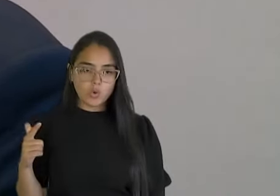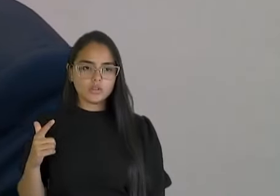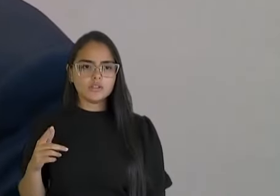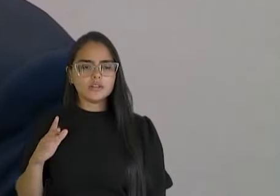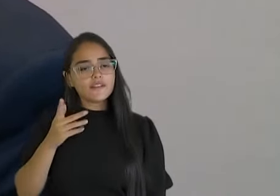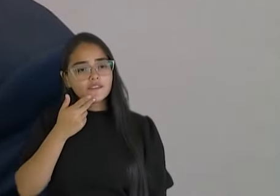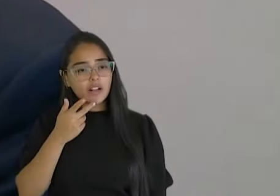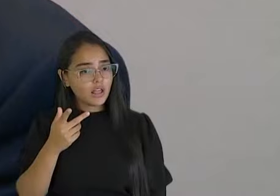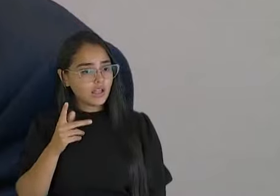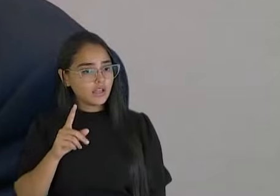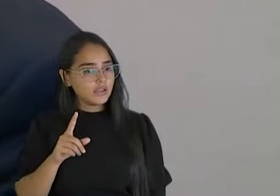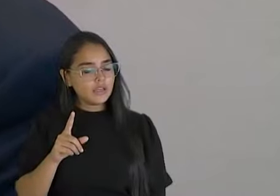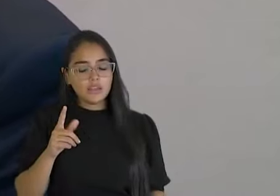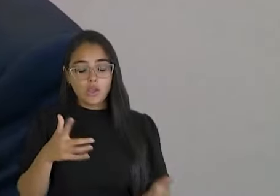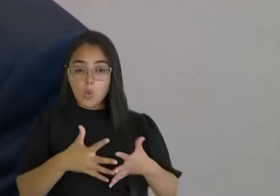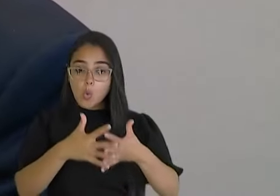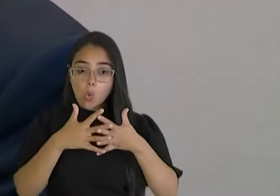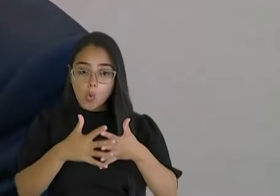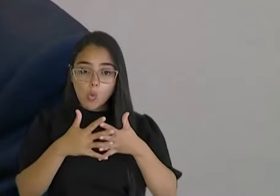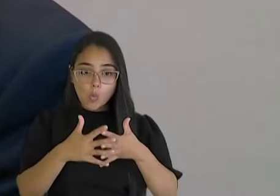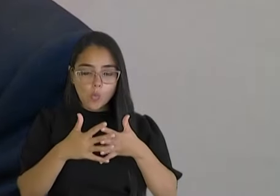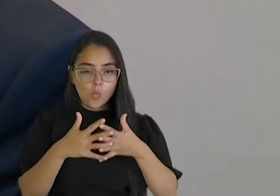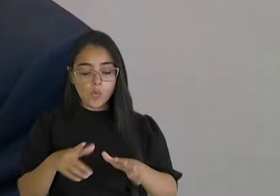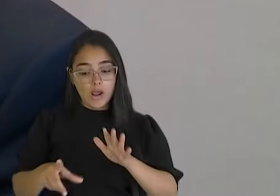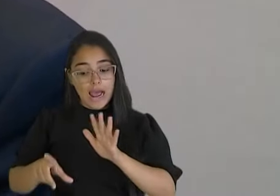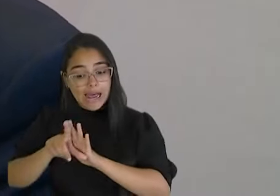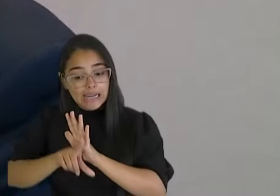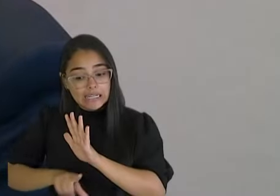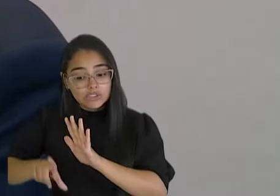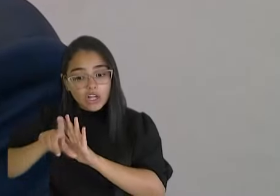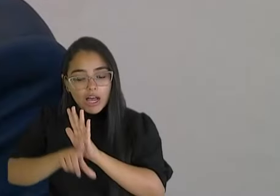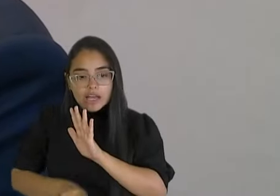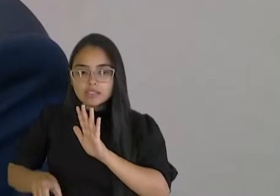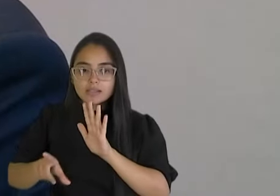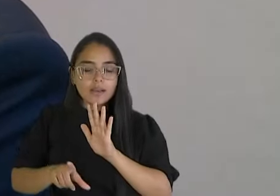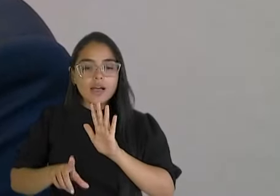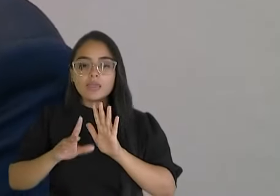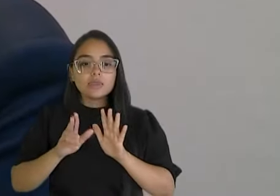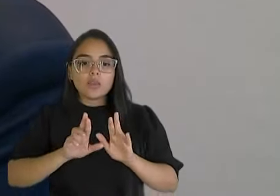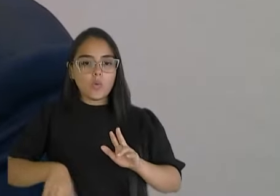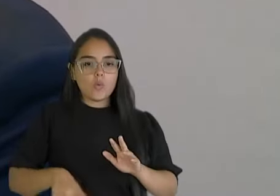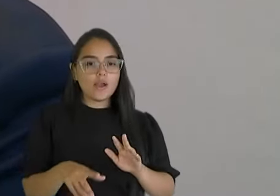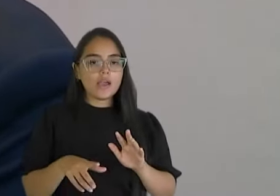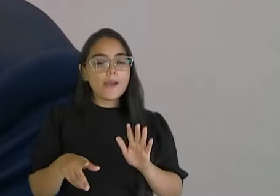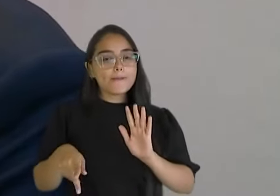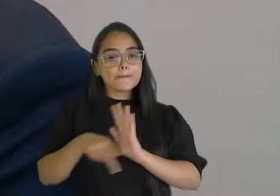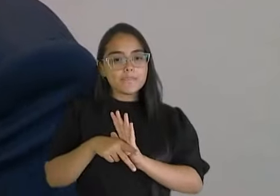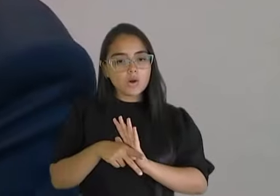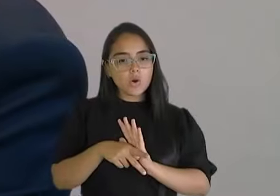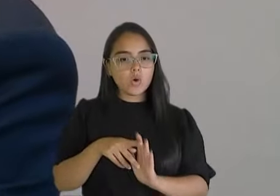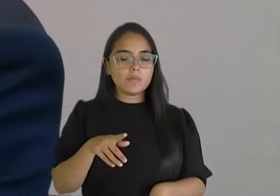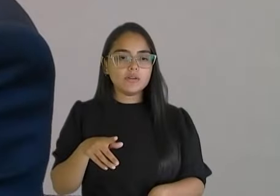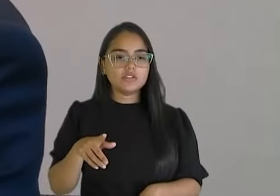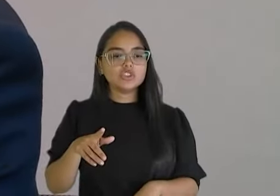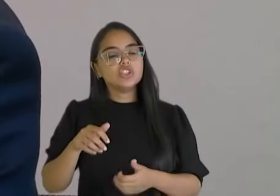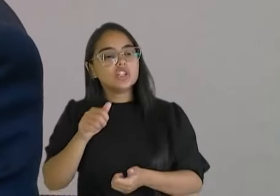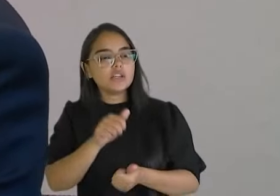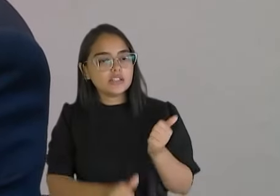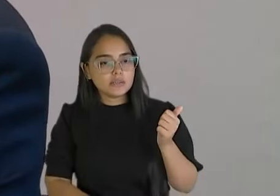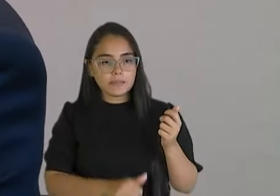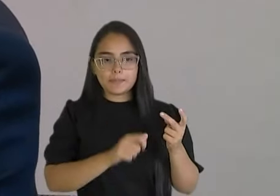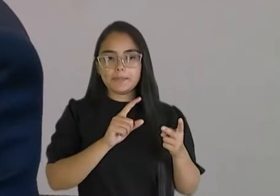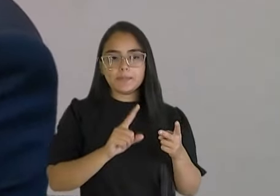olha, não se confundem. O que essa legislação está dispondo não se confunde com as práticas esportivas, não se